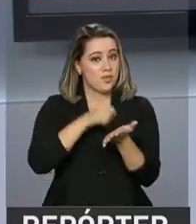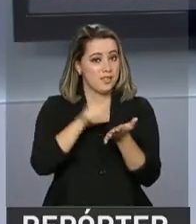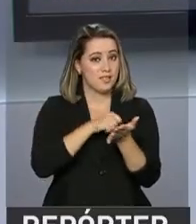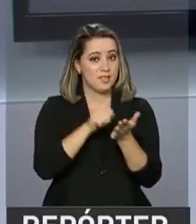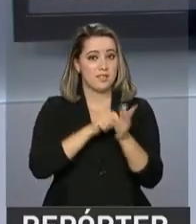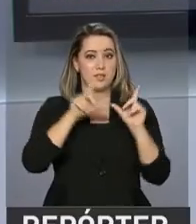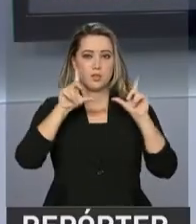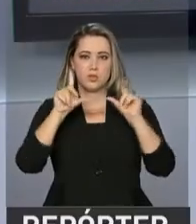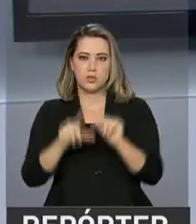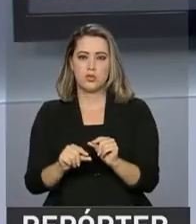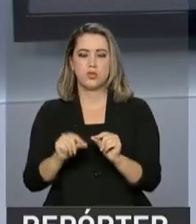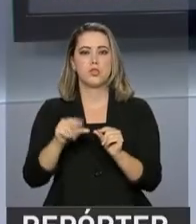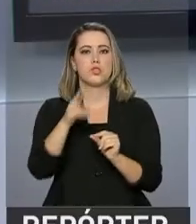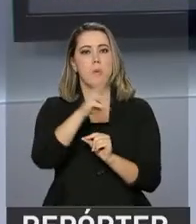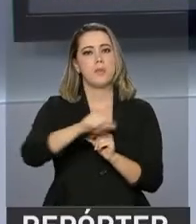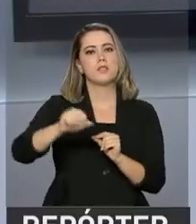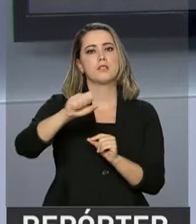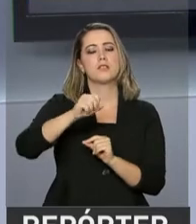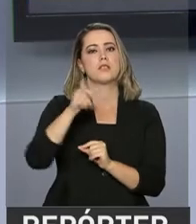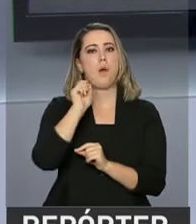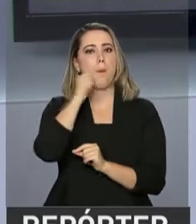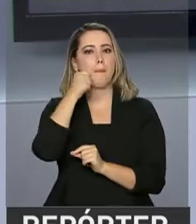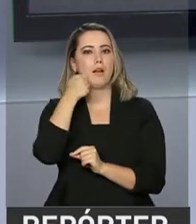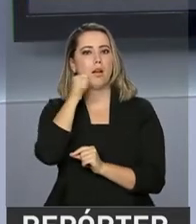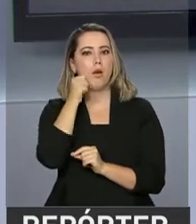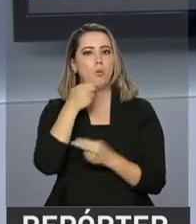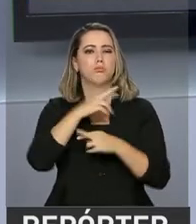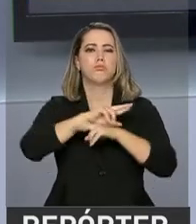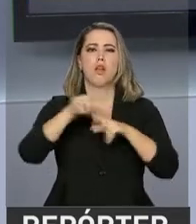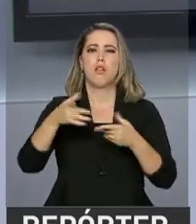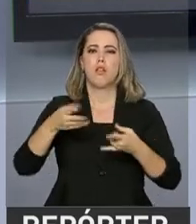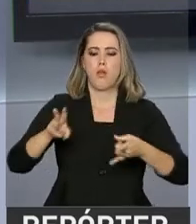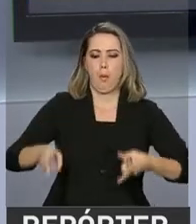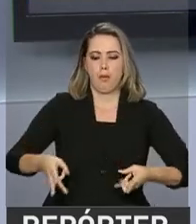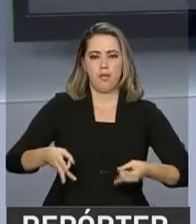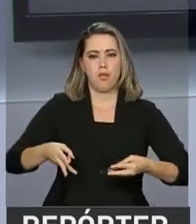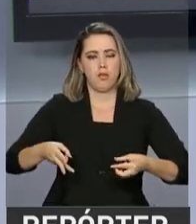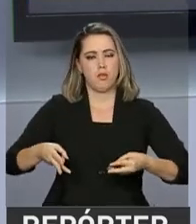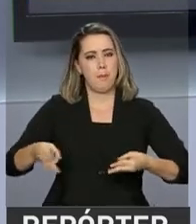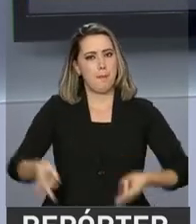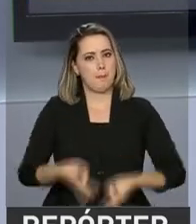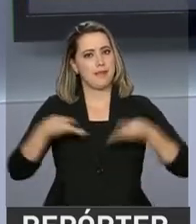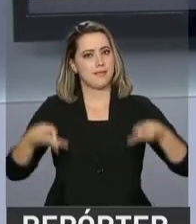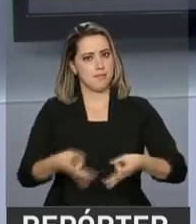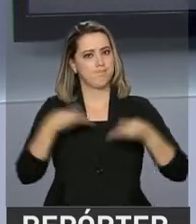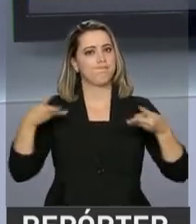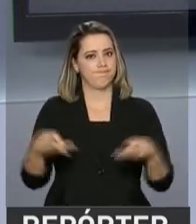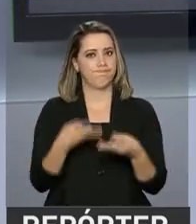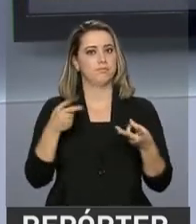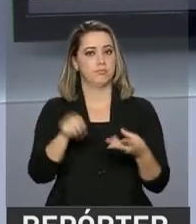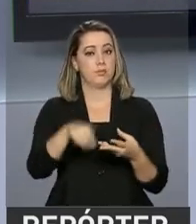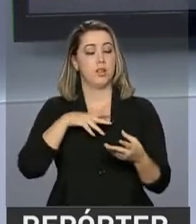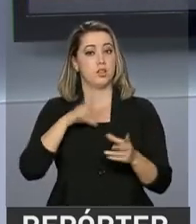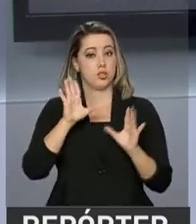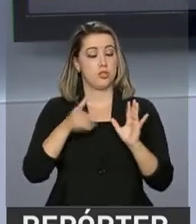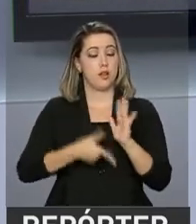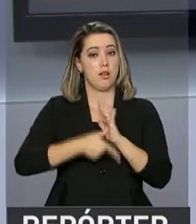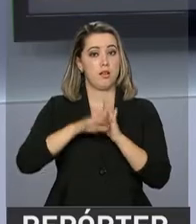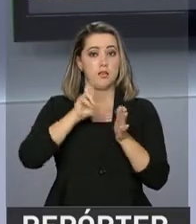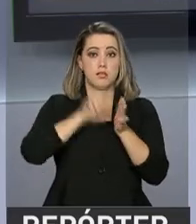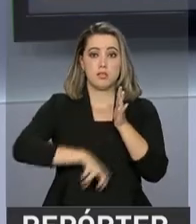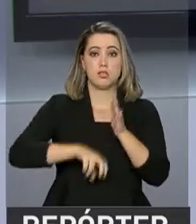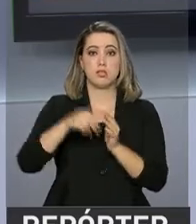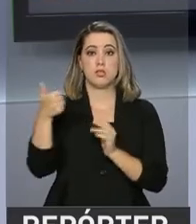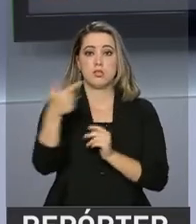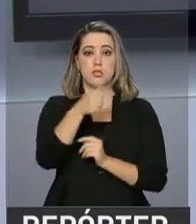para reduzir a quantidade de sódio em pães e bisnaguinhas e massas instantâneas nos últimos anos já foram retiradas 17 mil toneladas